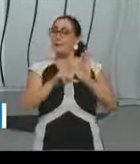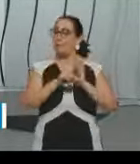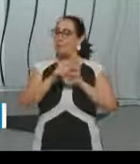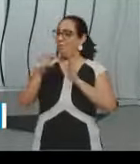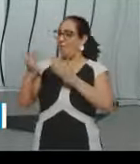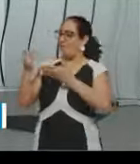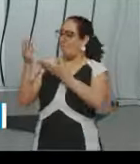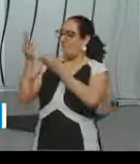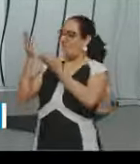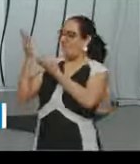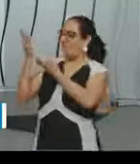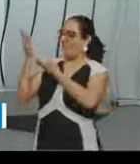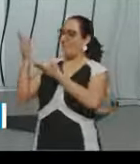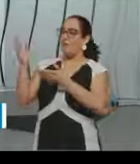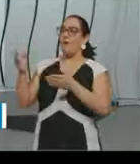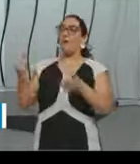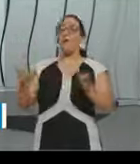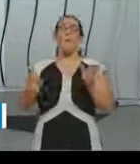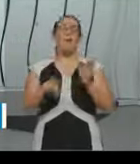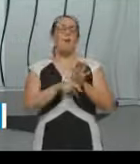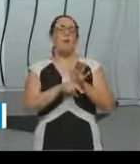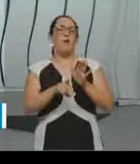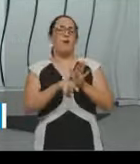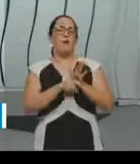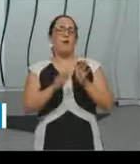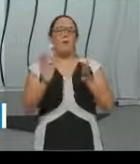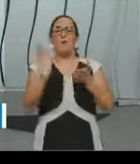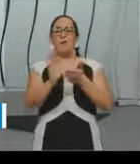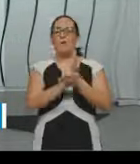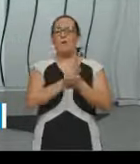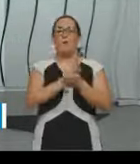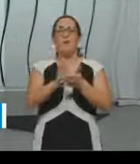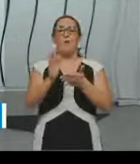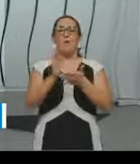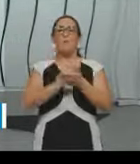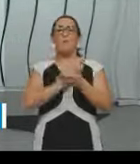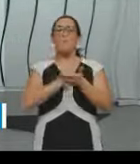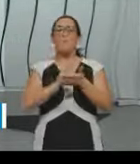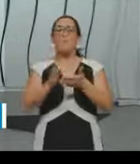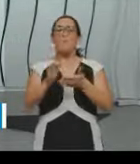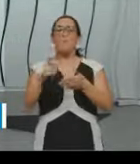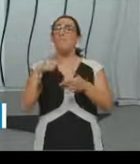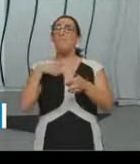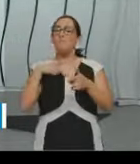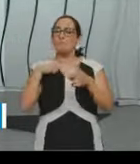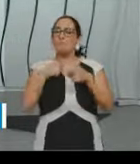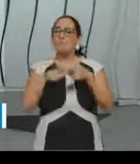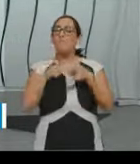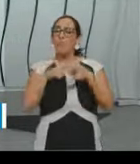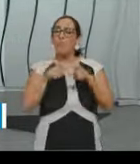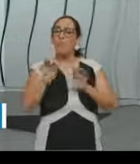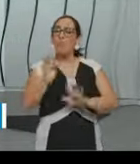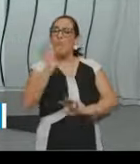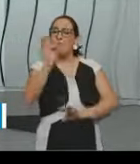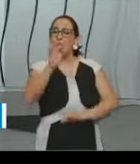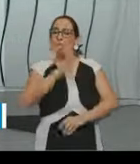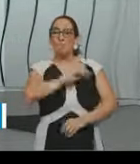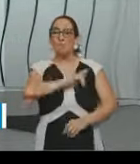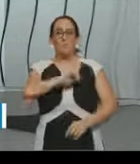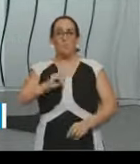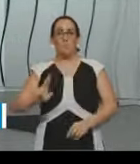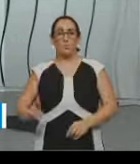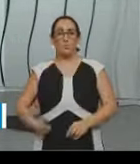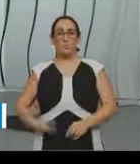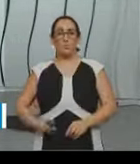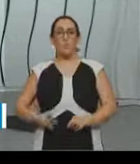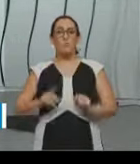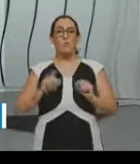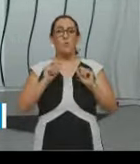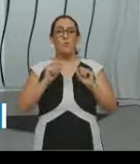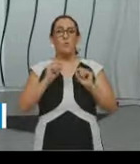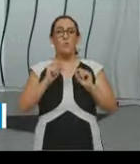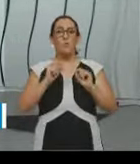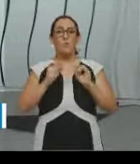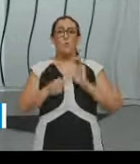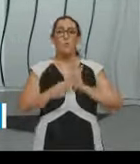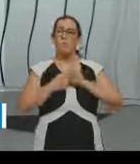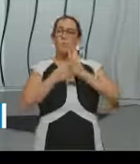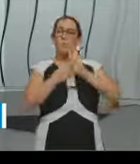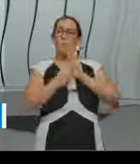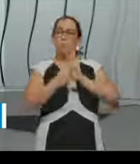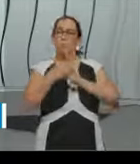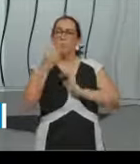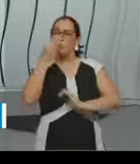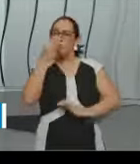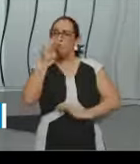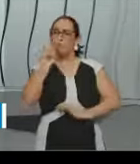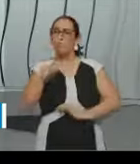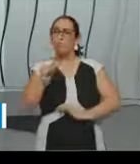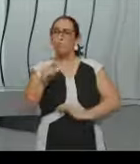deixa aí consequências para a nossa república também, né, e que se tornam excludentes, que acabam legitimando a exclusão. Por exemplo,